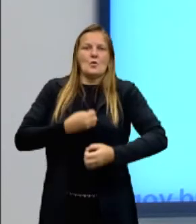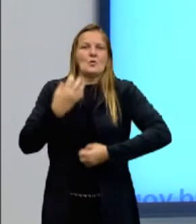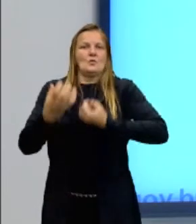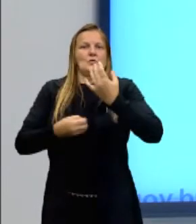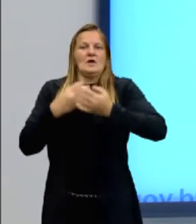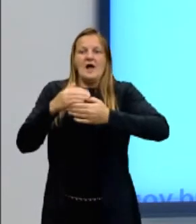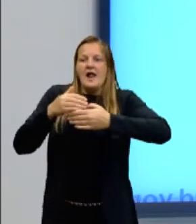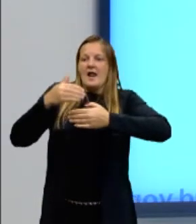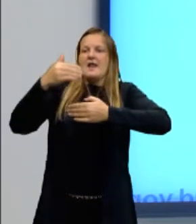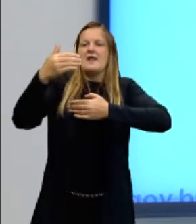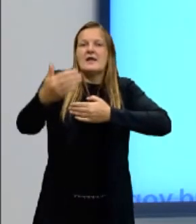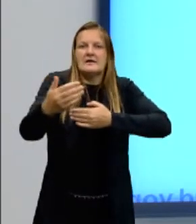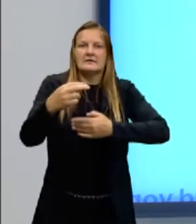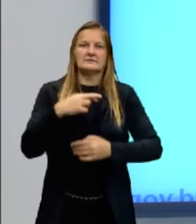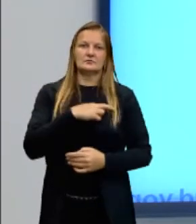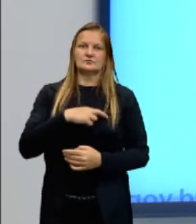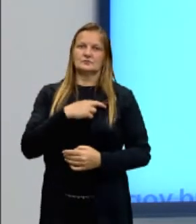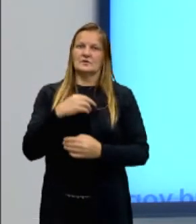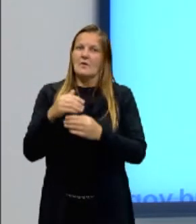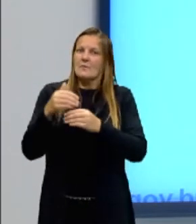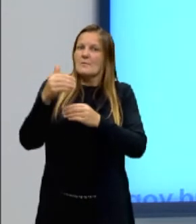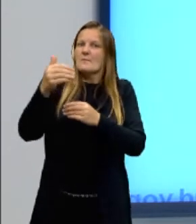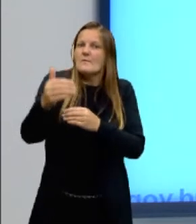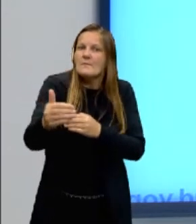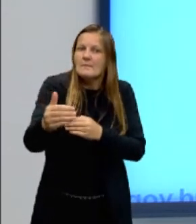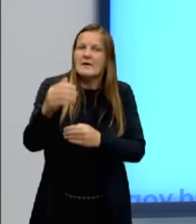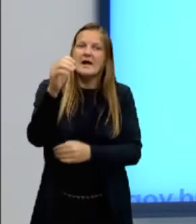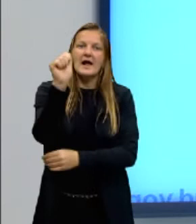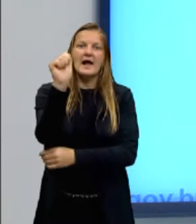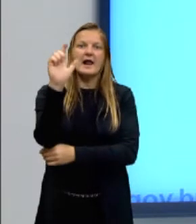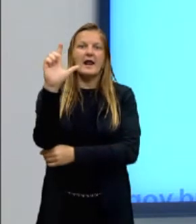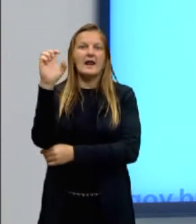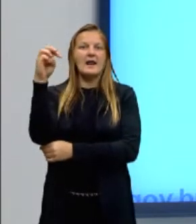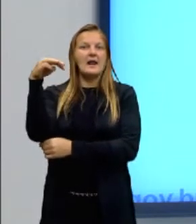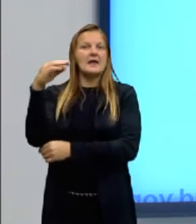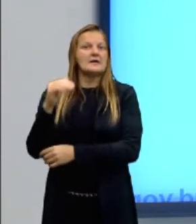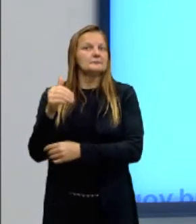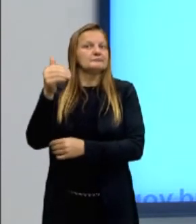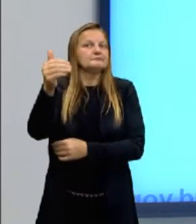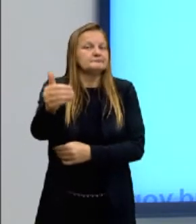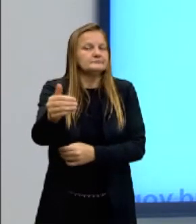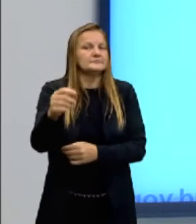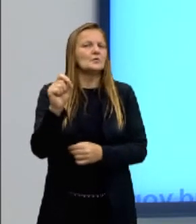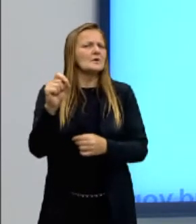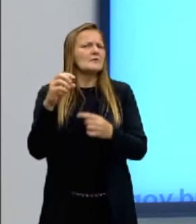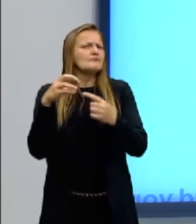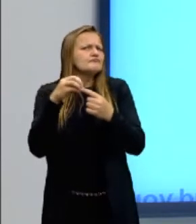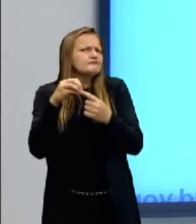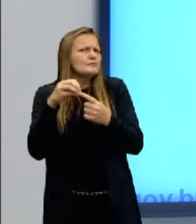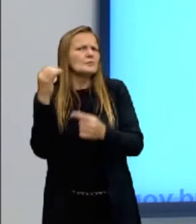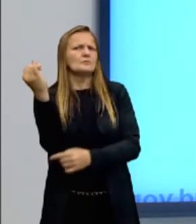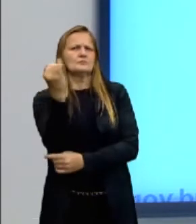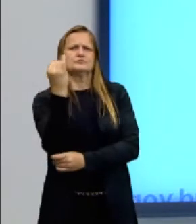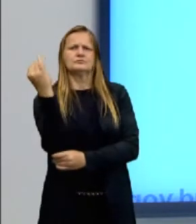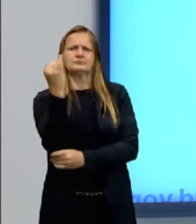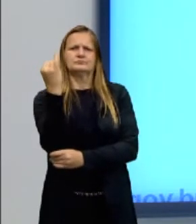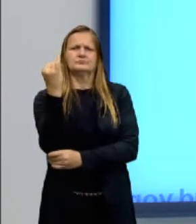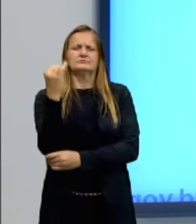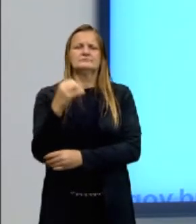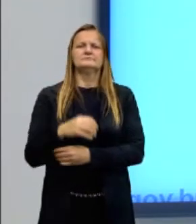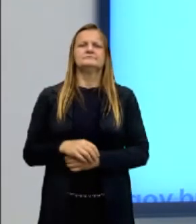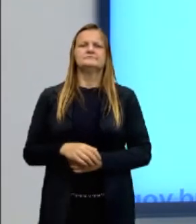projeta para além desse movimento específico Beleza sem problema o fundamento desse lirismo ou seja o fundamento